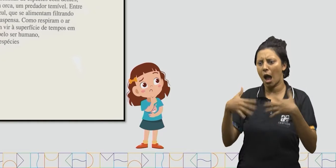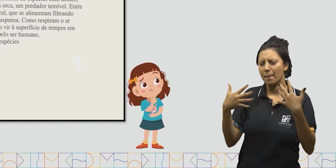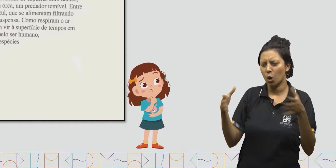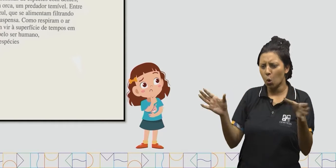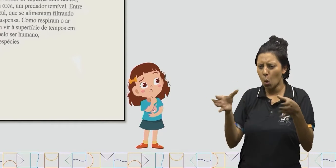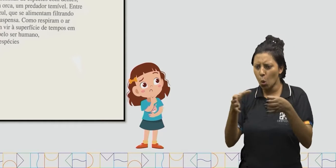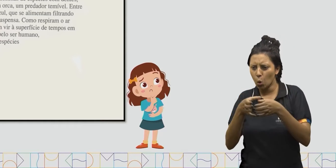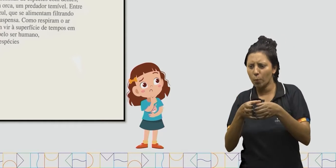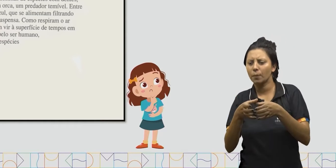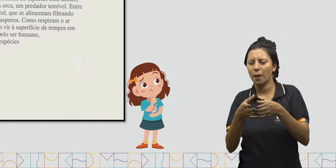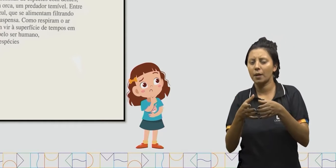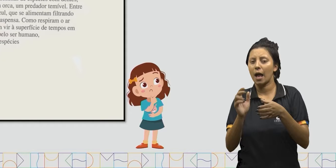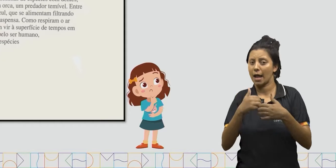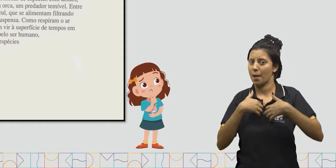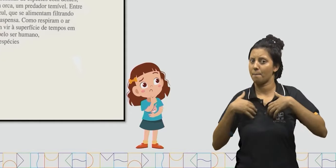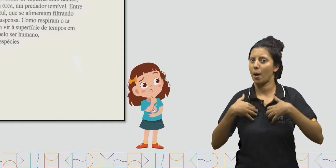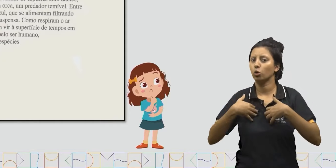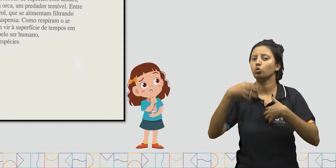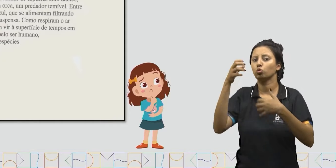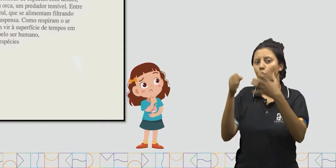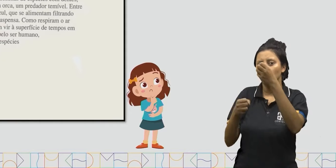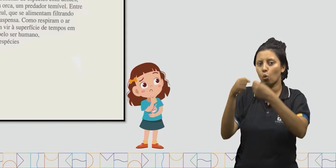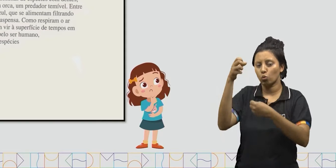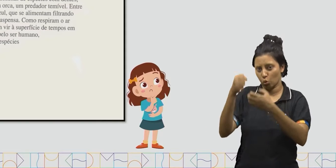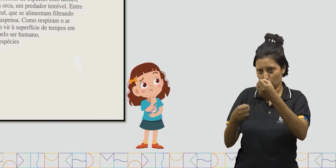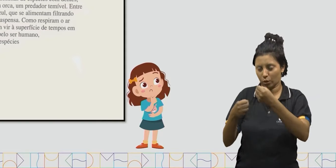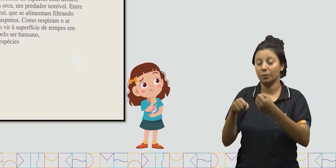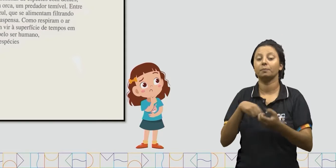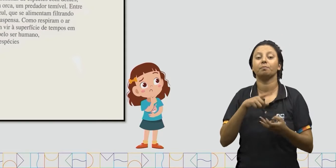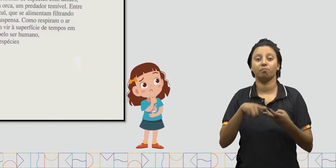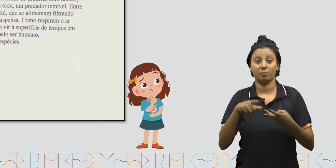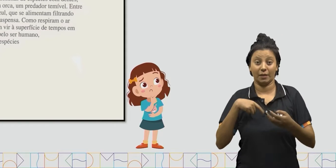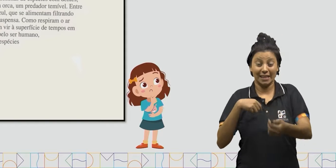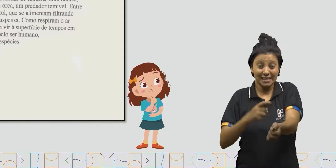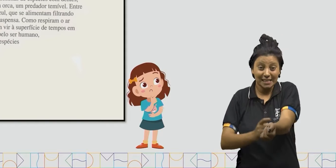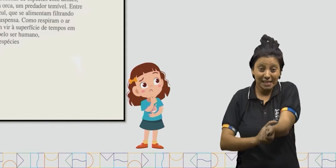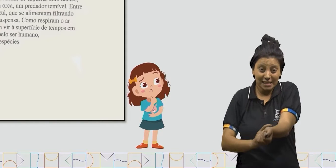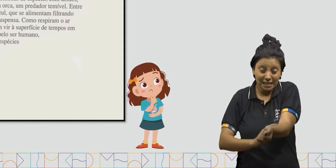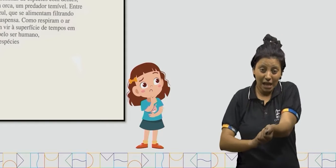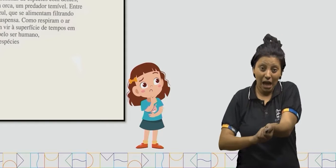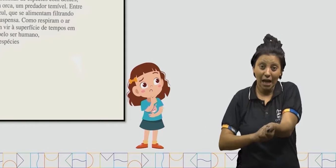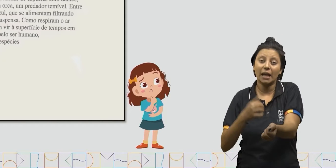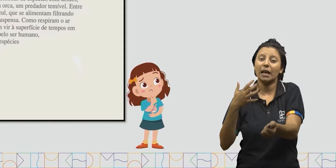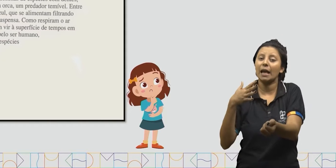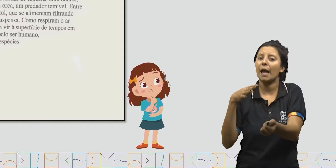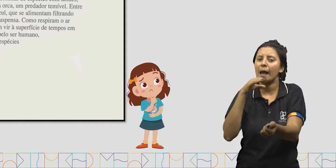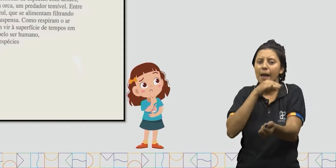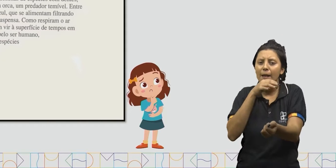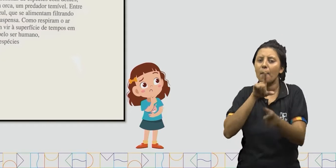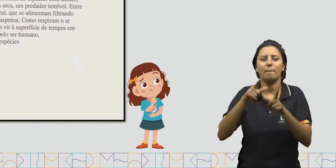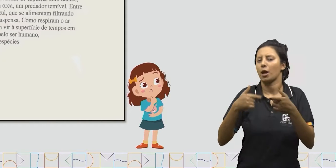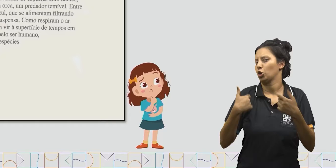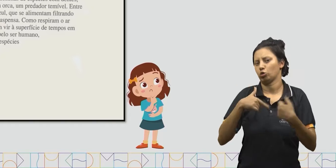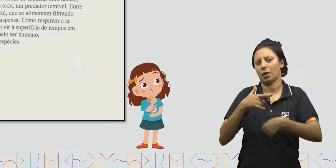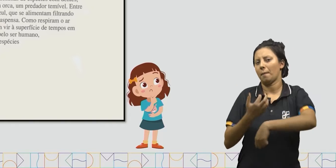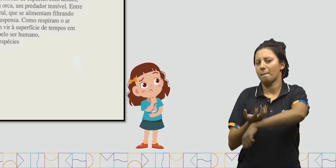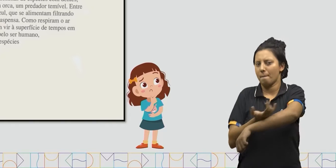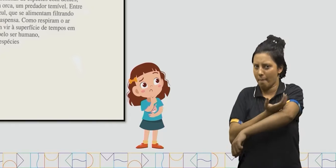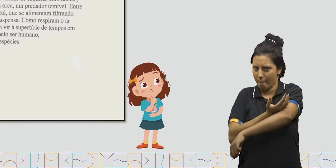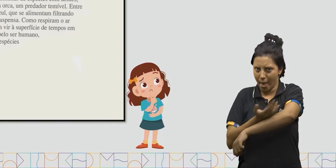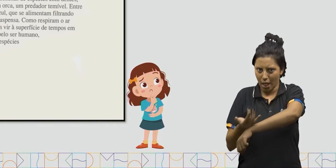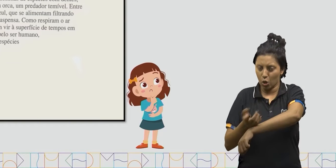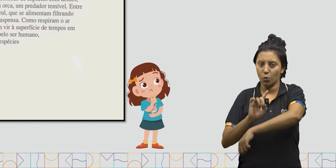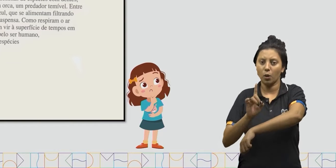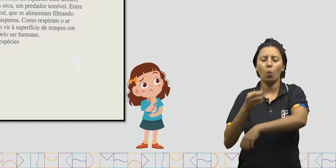mamíferos. Eles têm sangue quente, mas, ao contrário das focas, não são cobertos de pelos. Mantêm